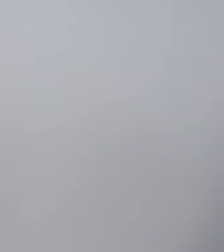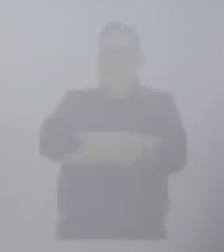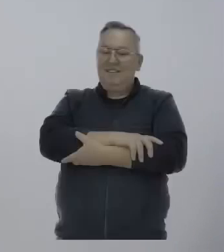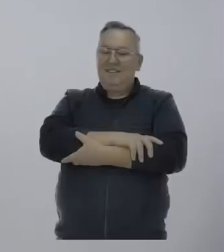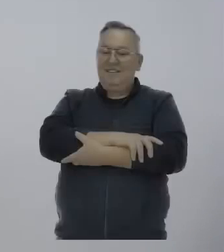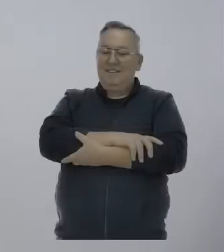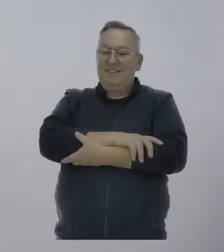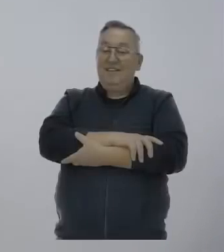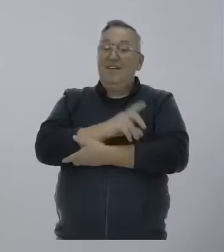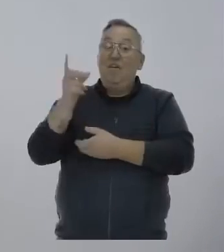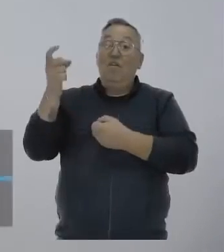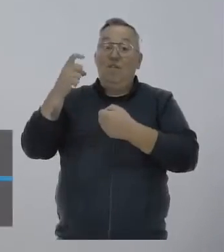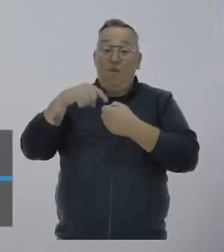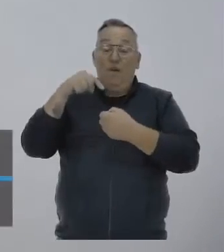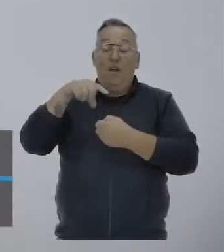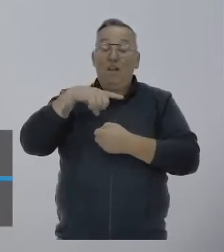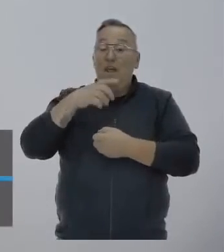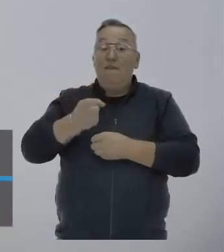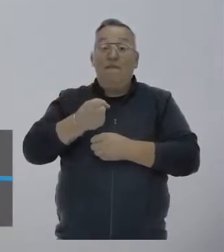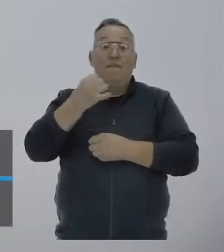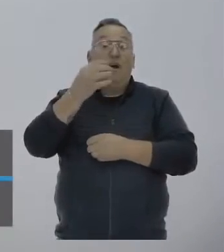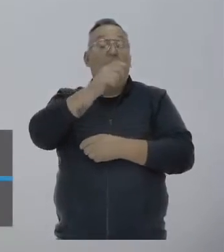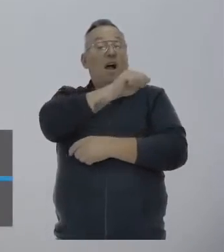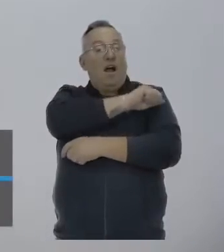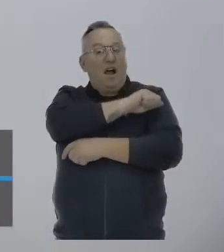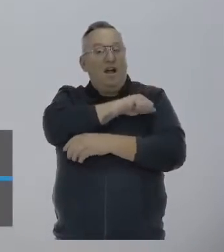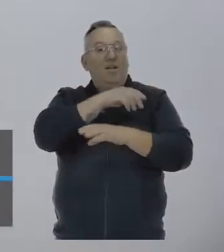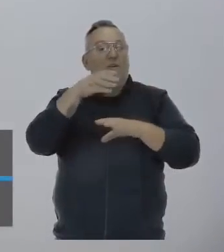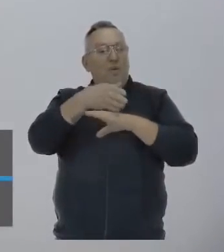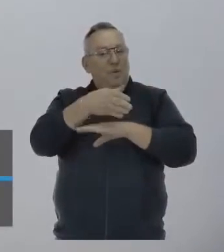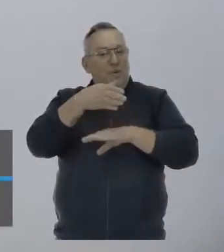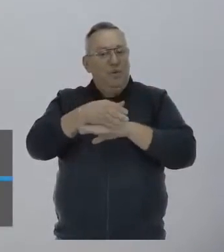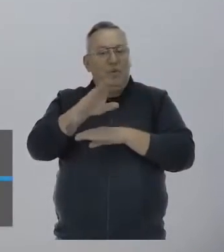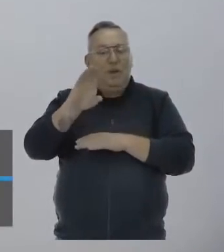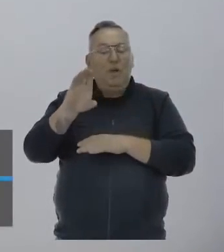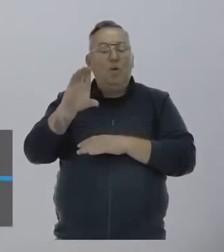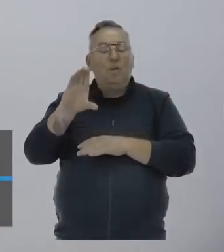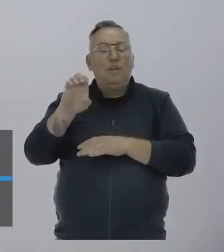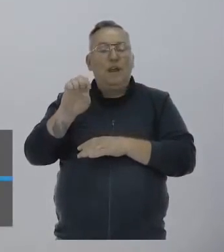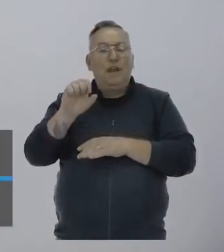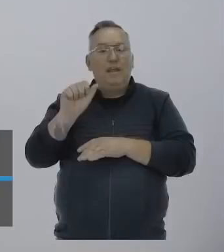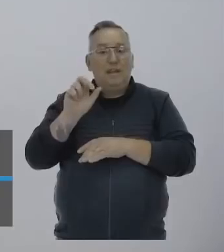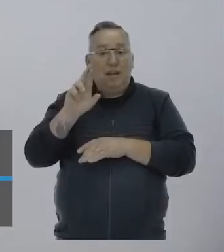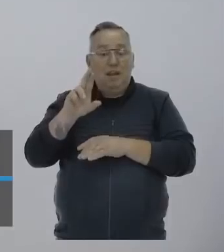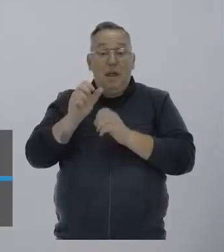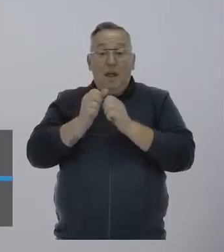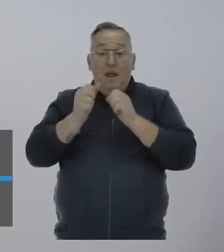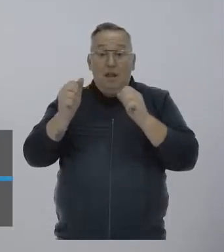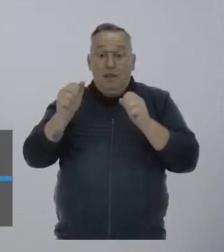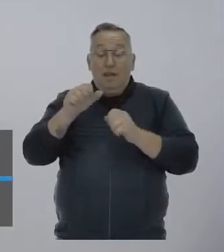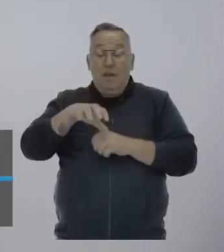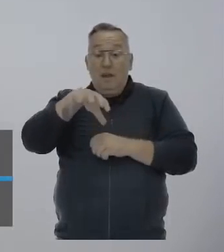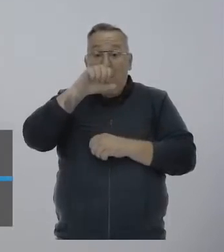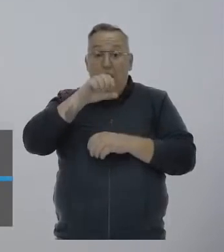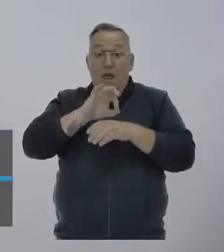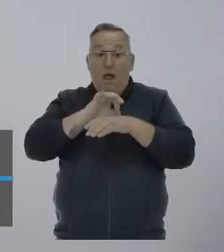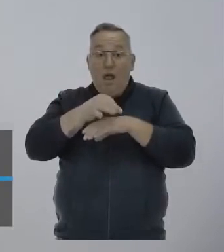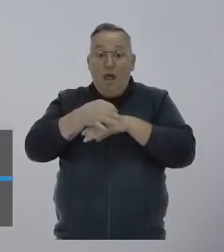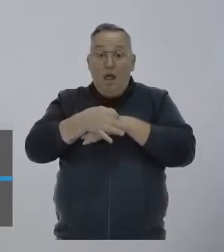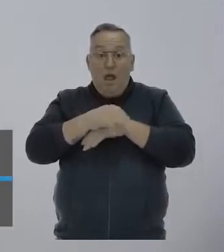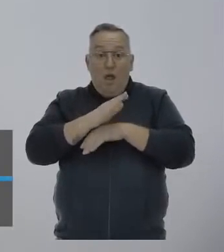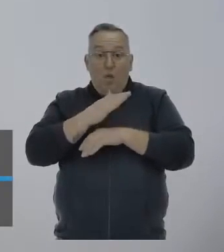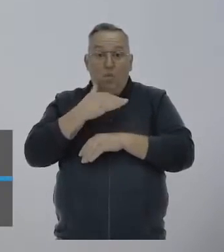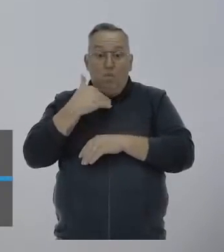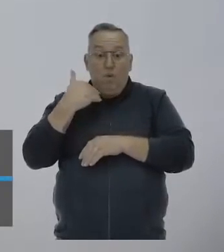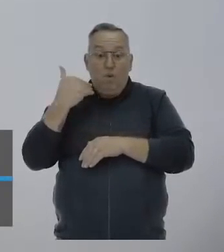Voltamos aqui, Ed, tem vários aluninhos participando, tem o César que está dizendo assim, sem oxigênio as células morrem e